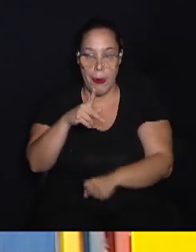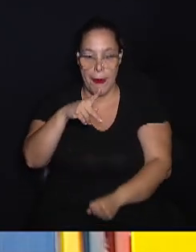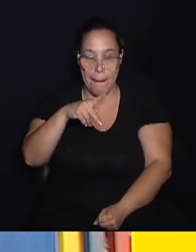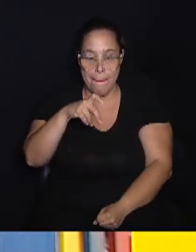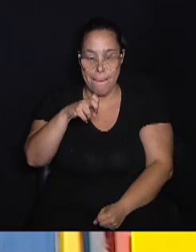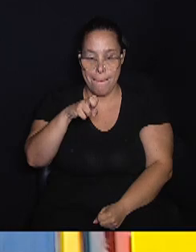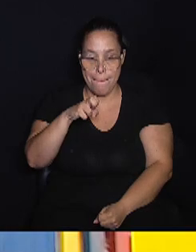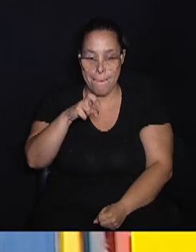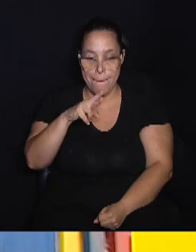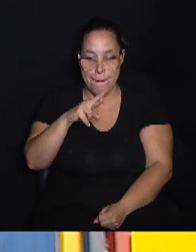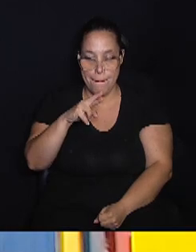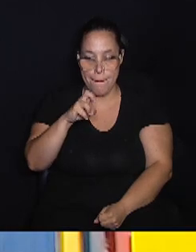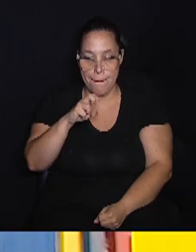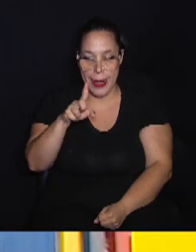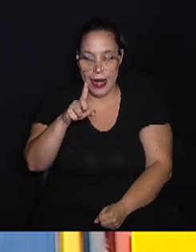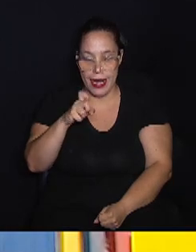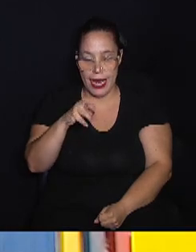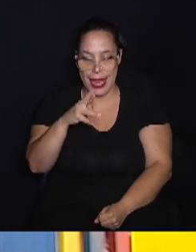infantil.campinas.sp.gov.br